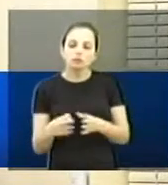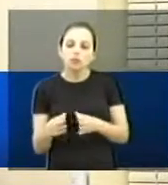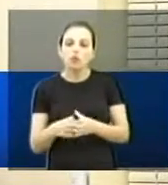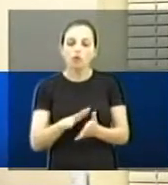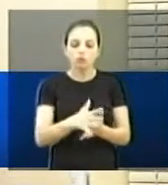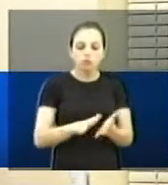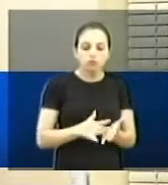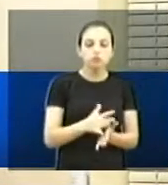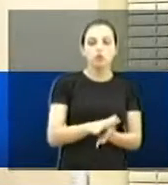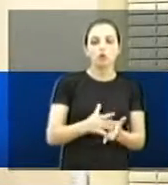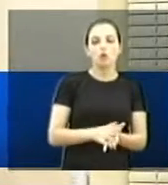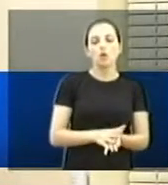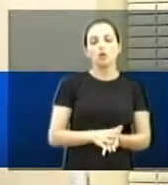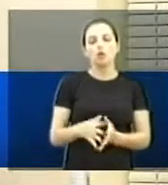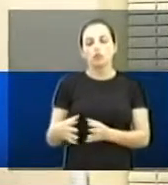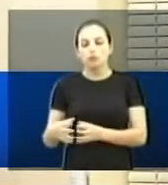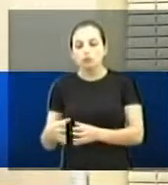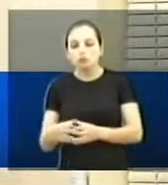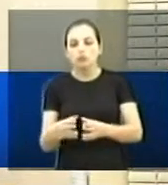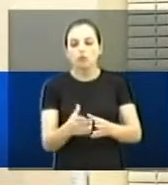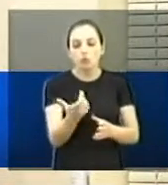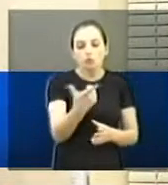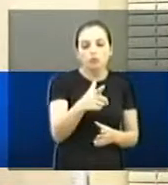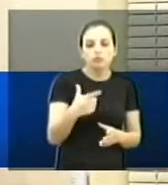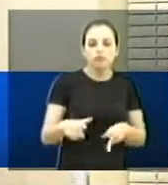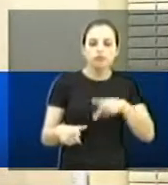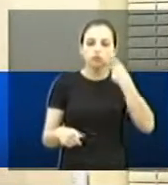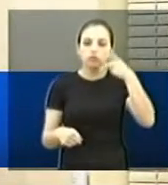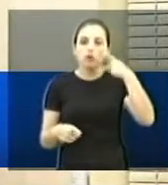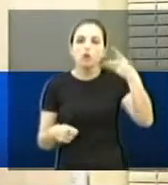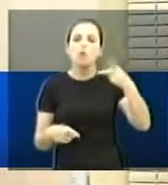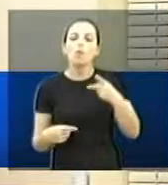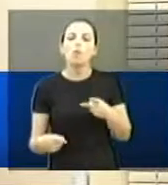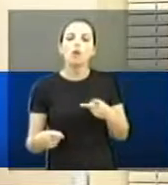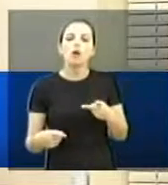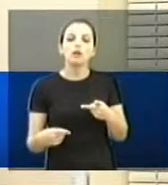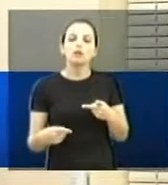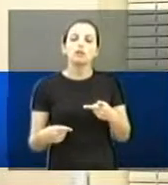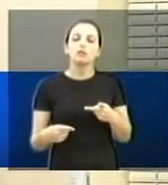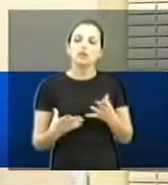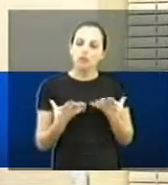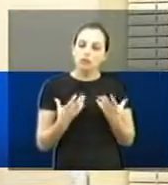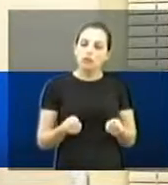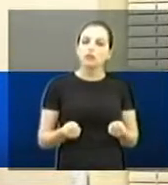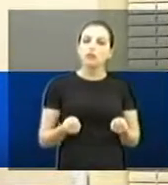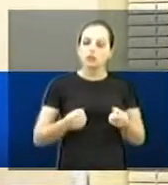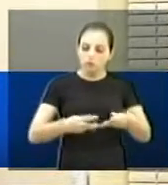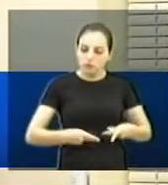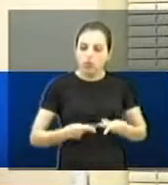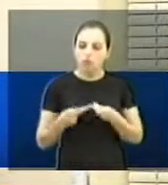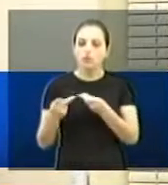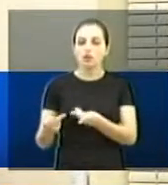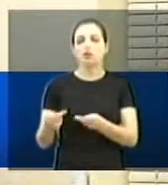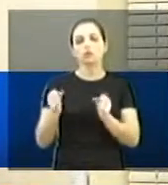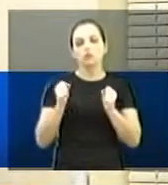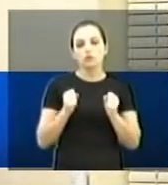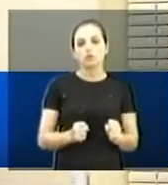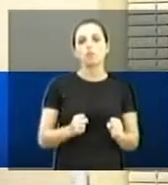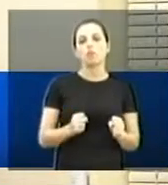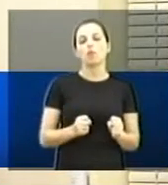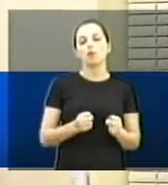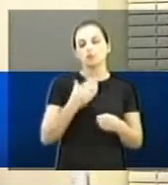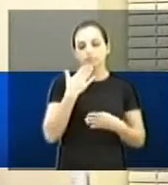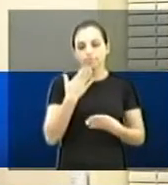Então, acredito, e os vereadores que quiserem partilhar dessa indicação estão convidados para que a gente possa fazer